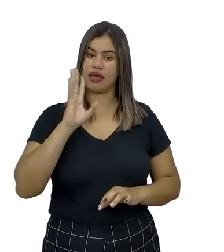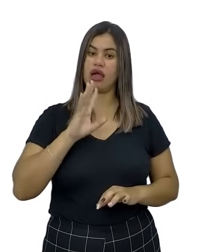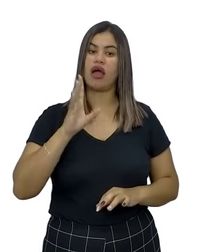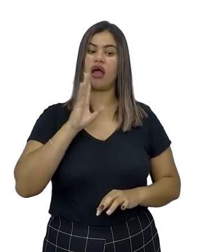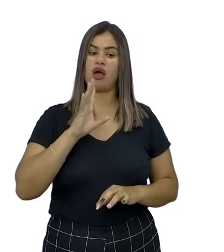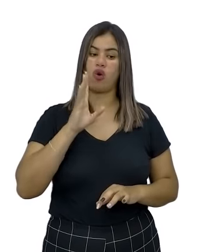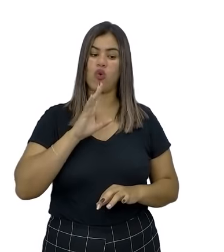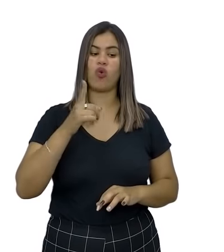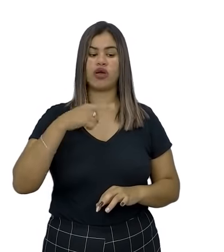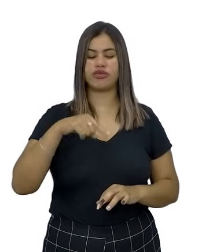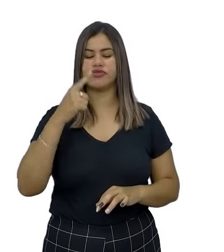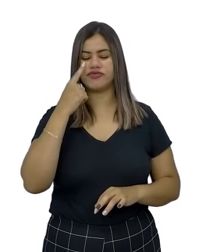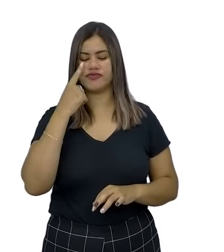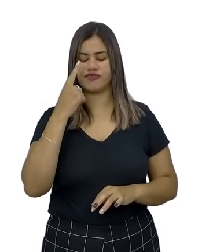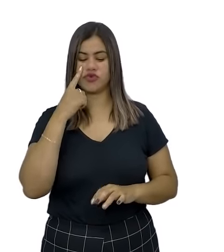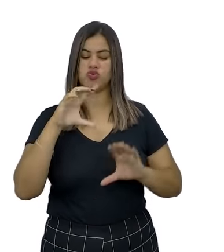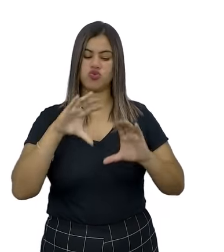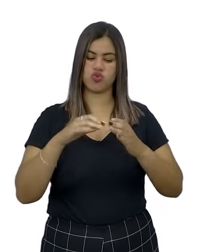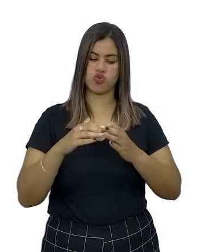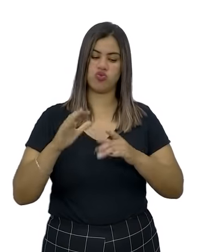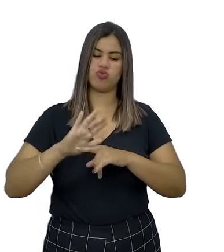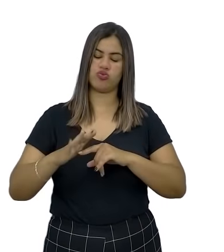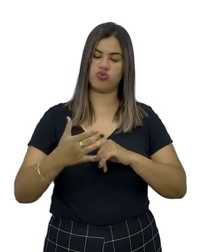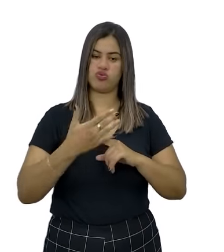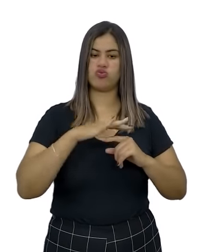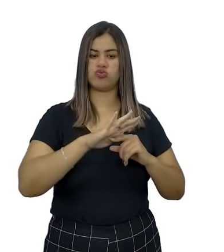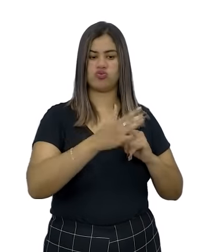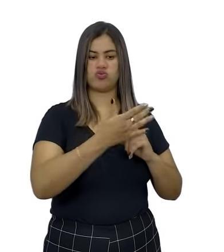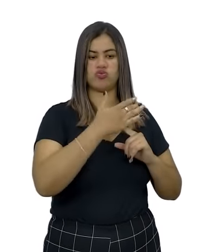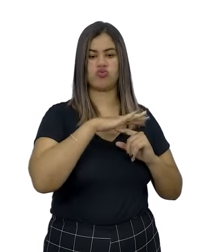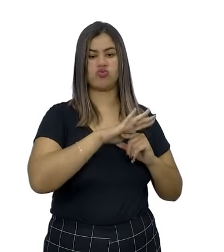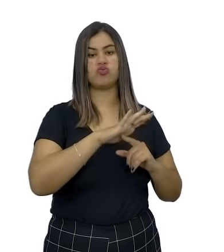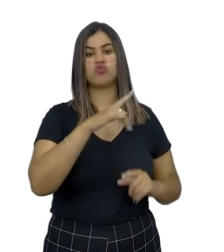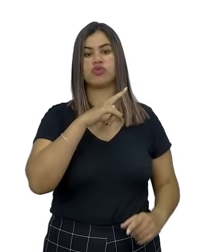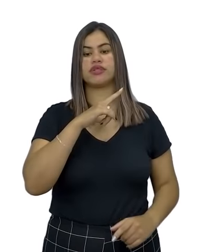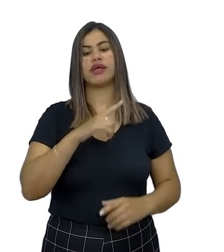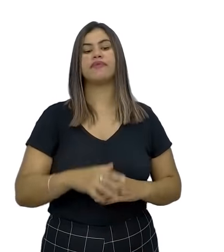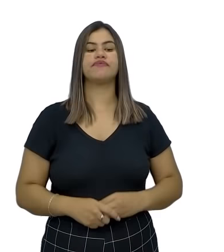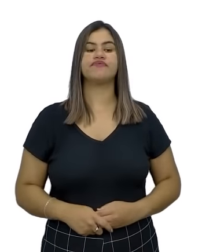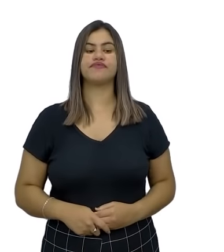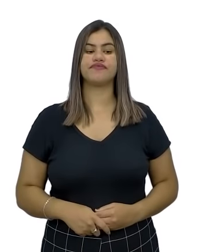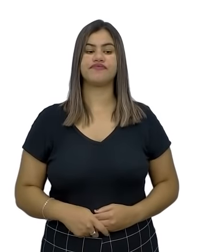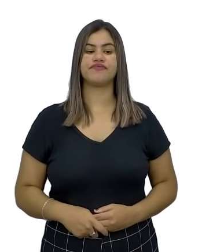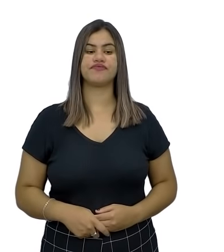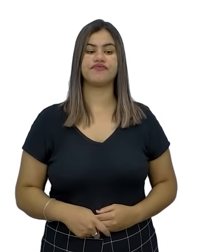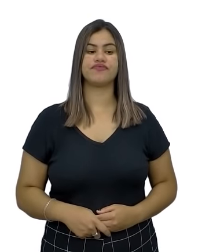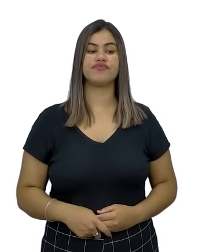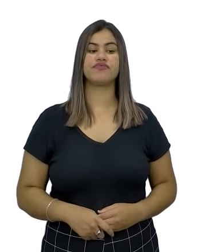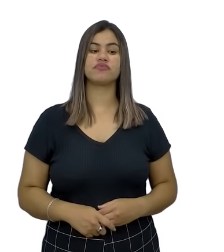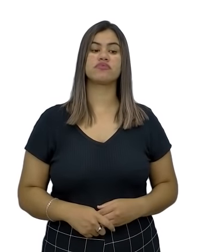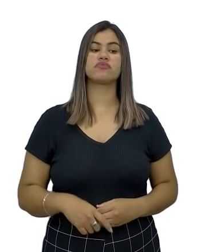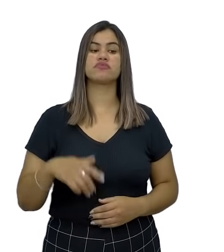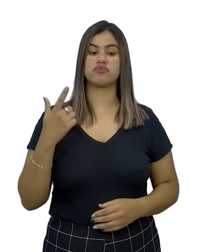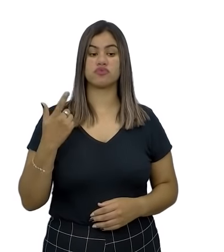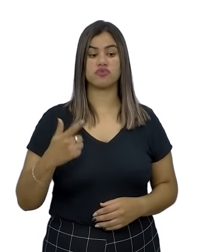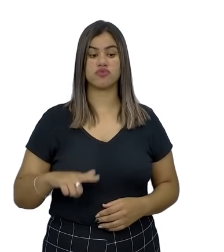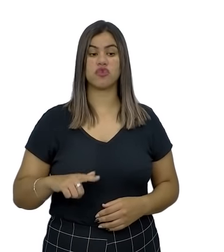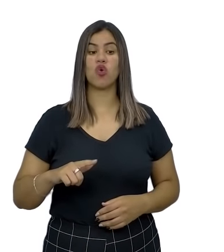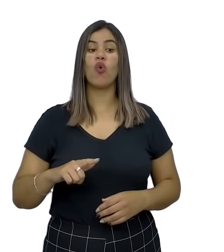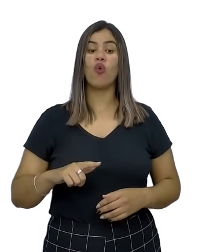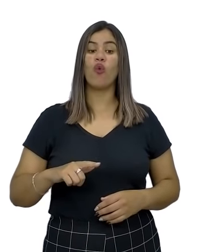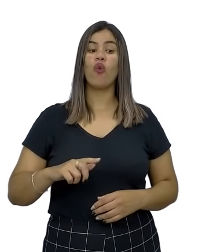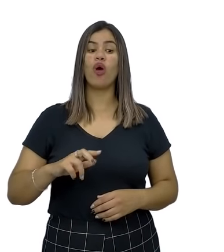vimos o quanto o trabalho em grupo ele auxilia os estudantes, tá? Aqui a gente pede que os